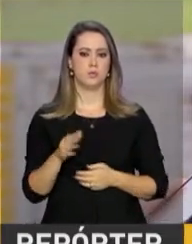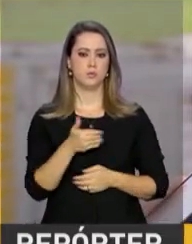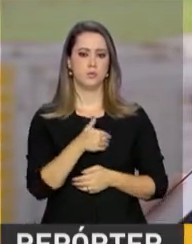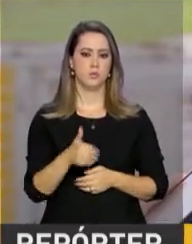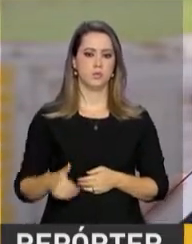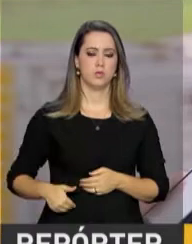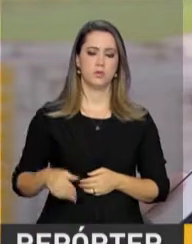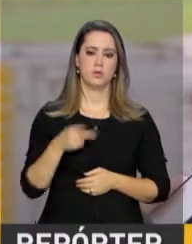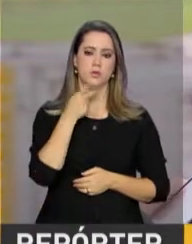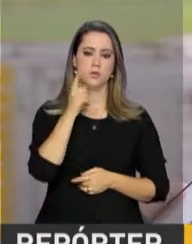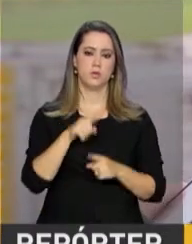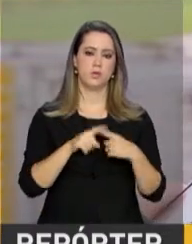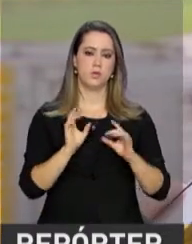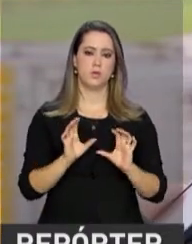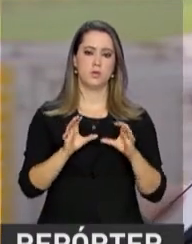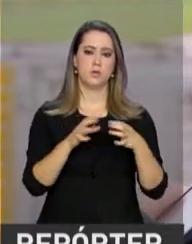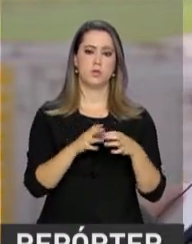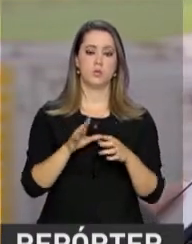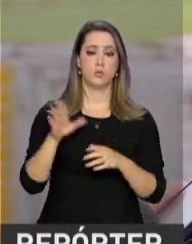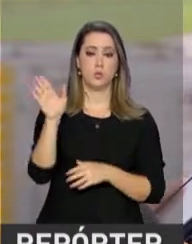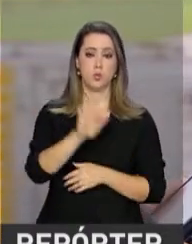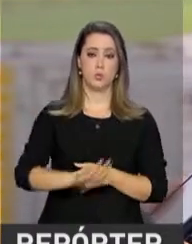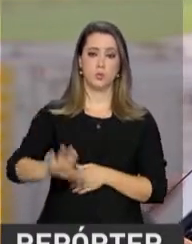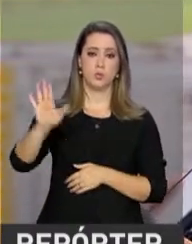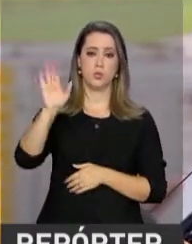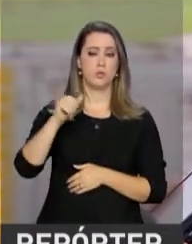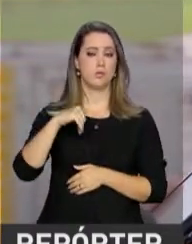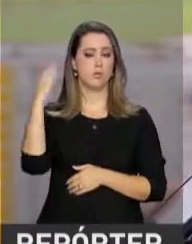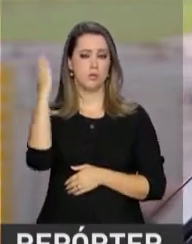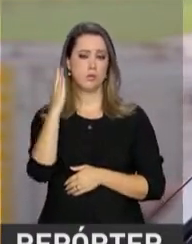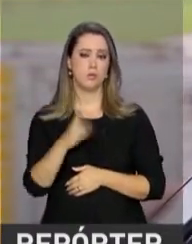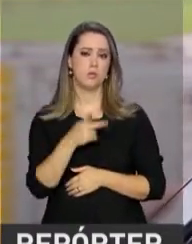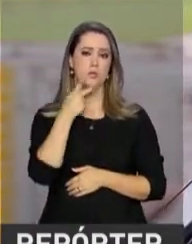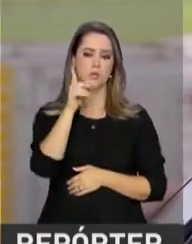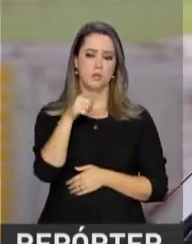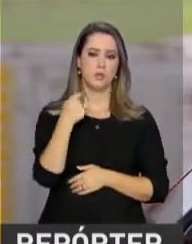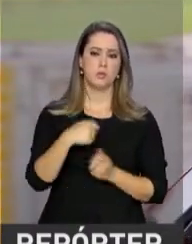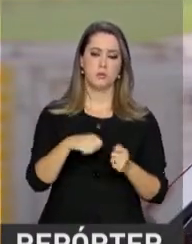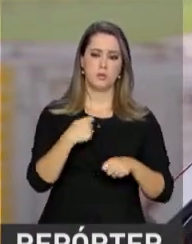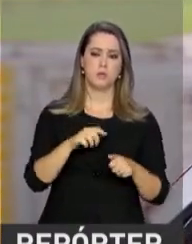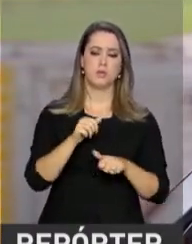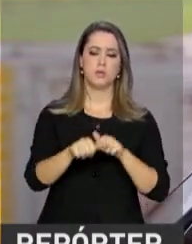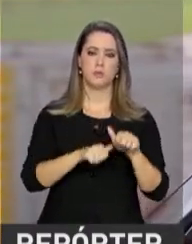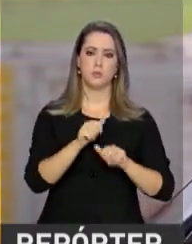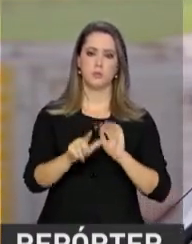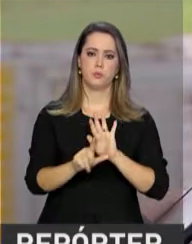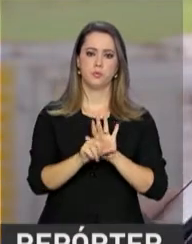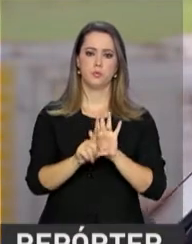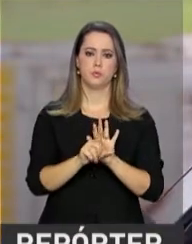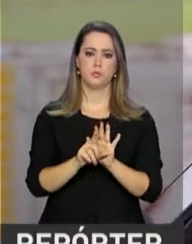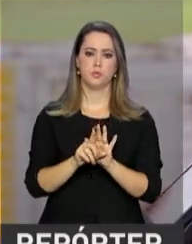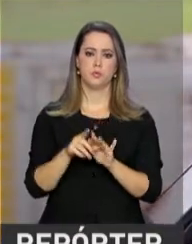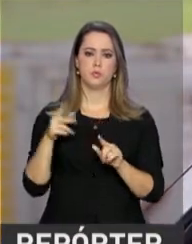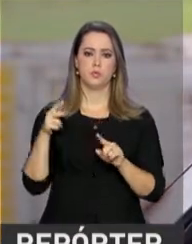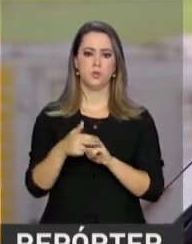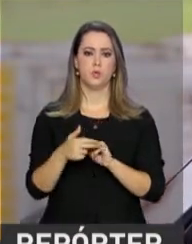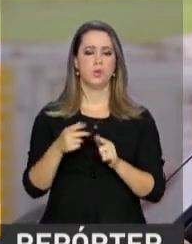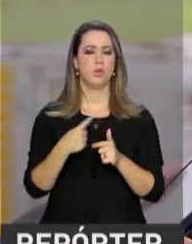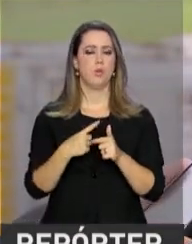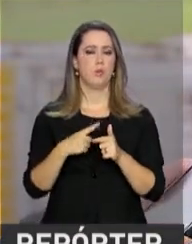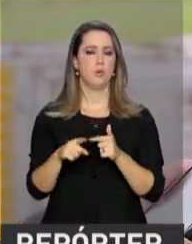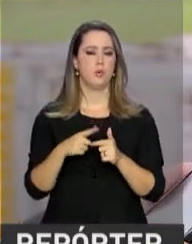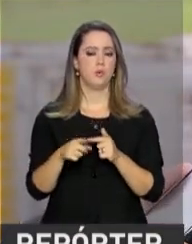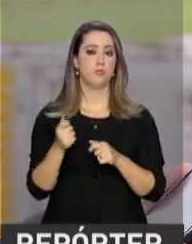disse isso os analistas do brasil sa na lista de fora recomendam que o brasil faça isso pra abreviar a sua crise